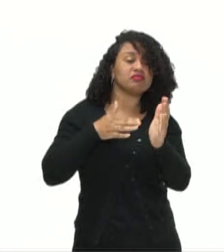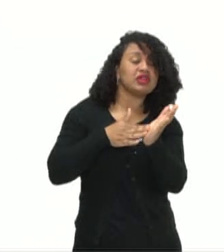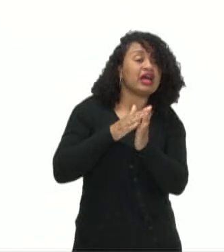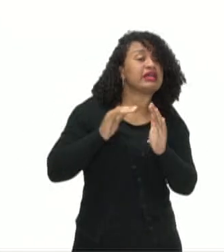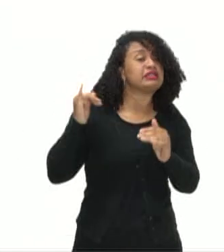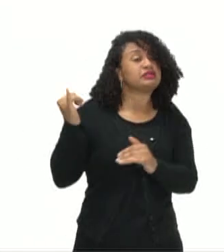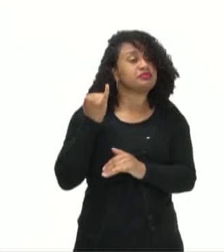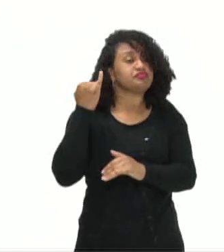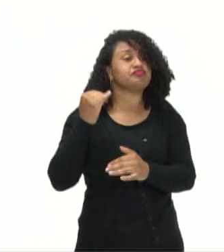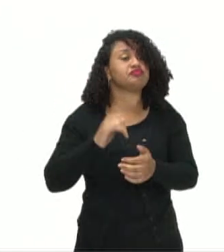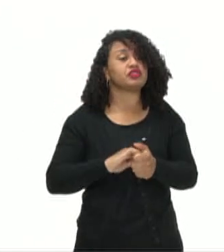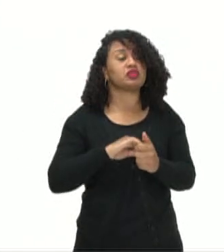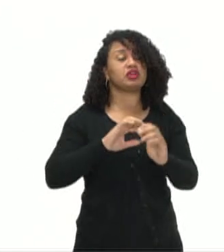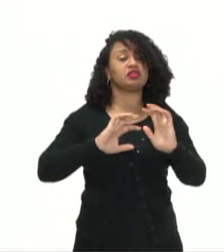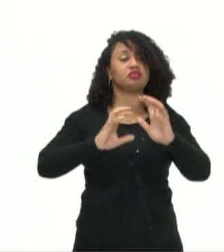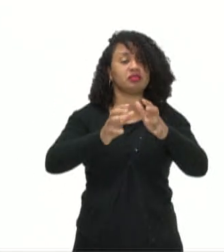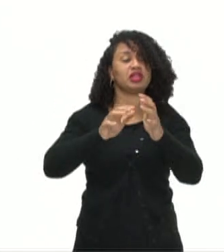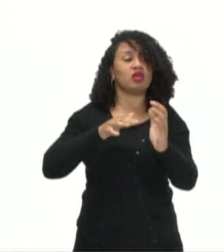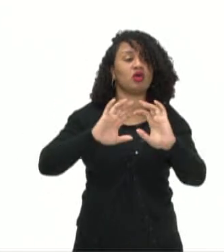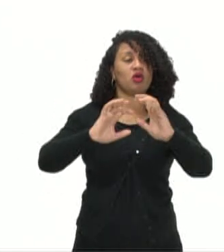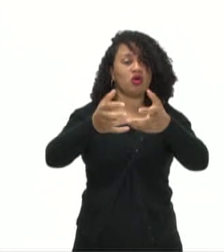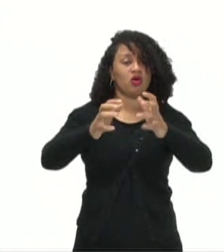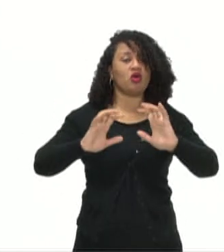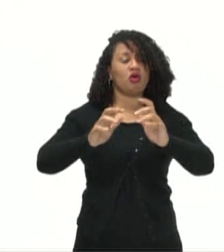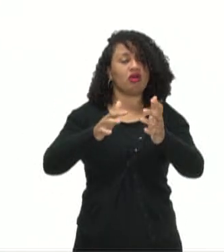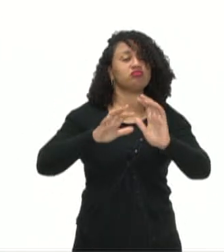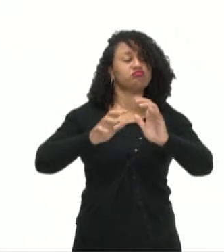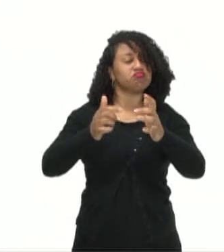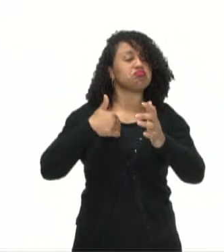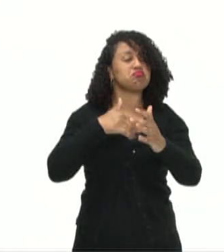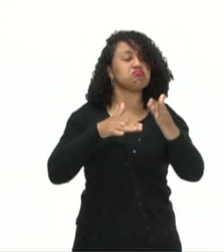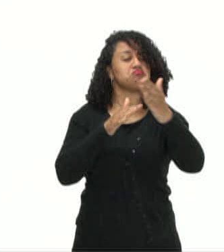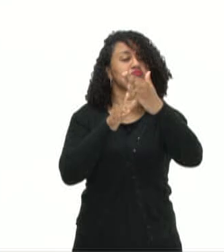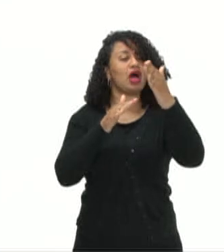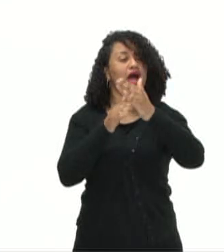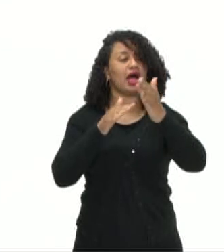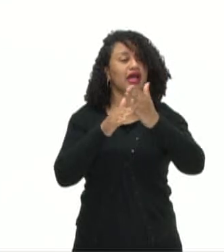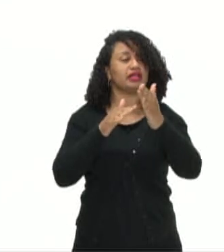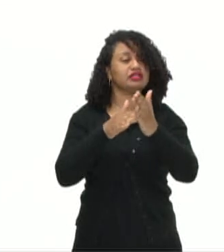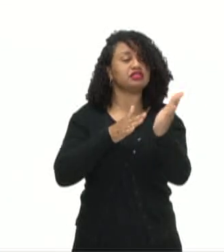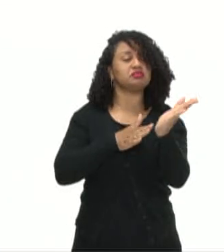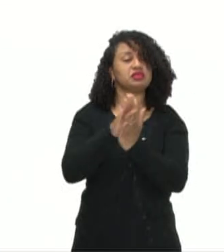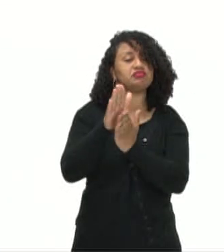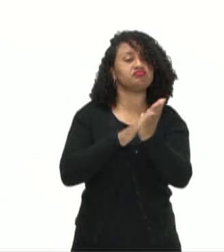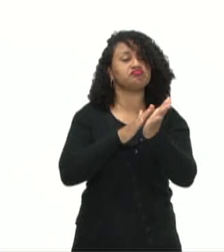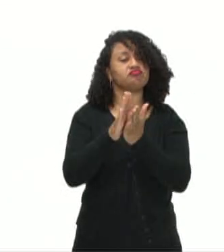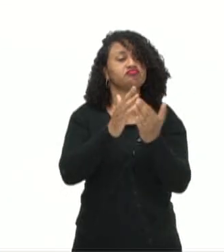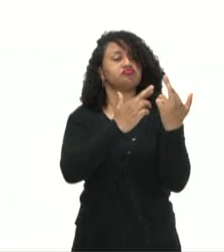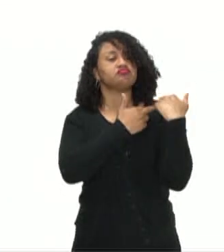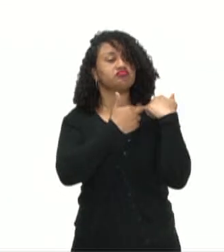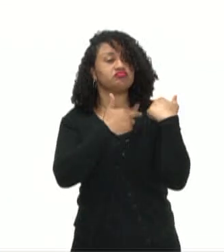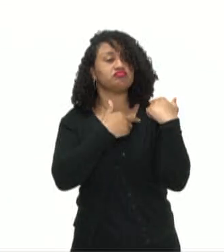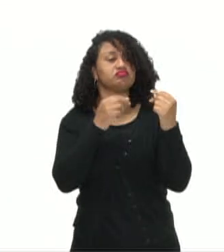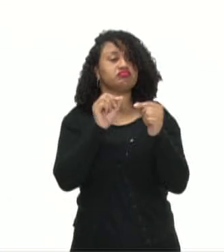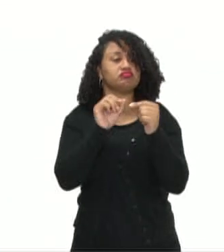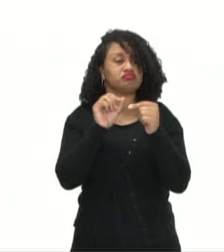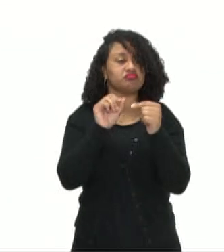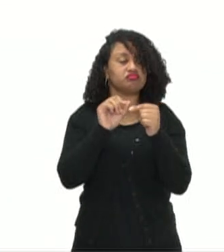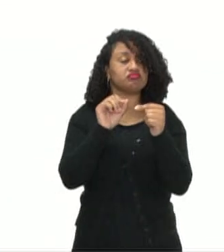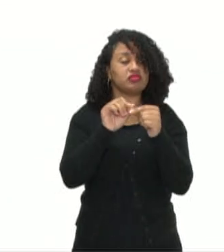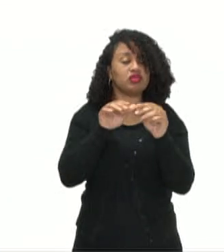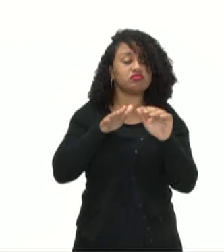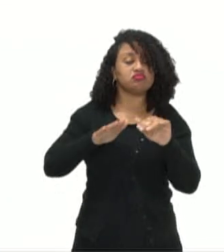fundamental. Quando o pneu roda em um pavimento com aderência máxima, o atrito responsável por manter esse carro